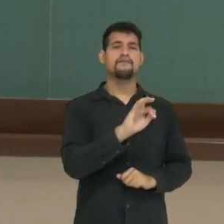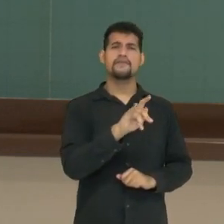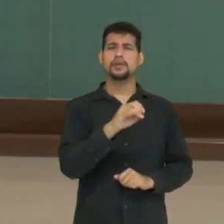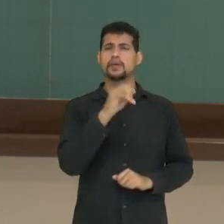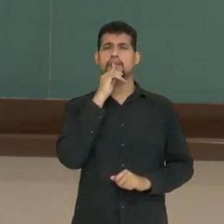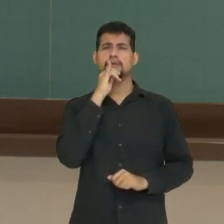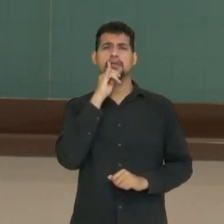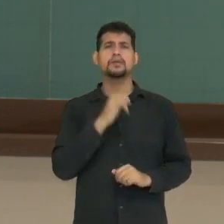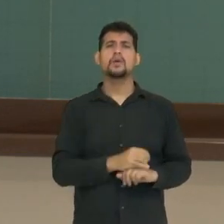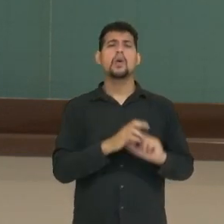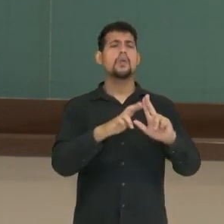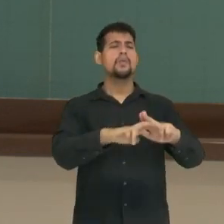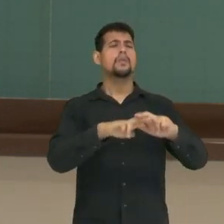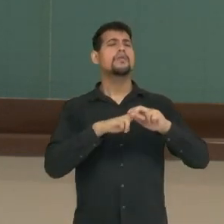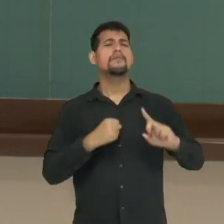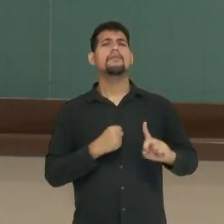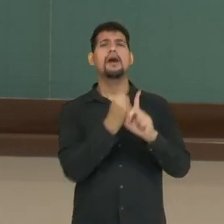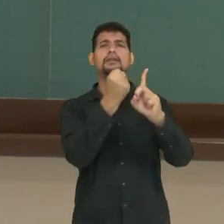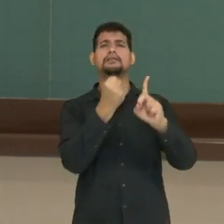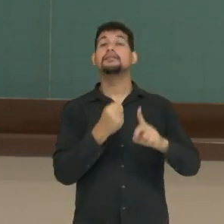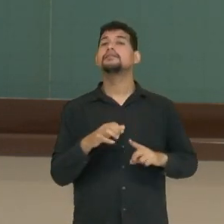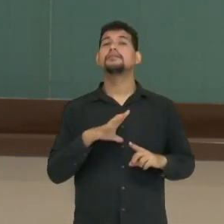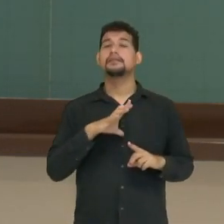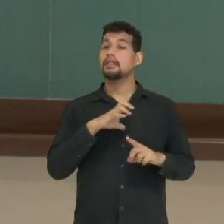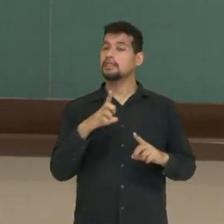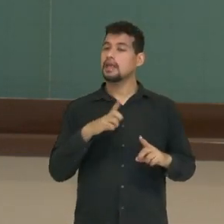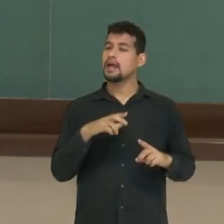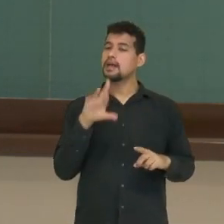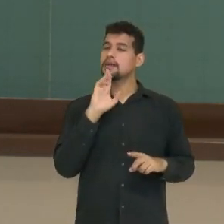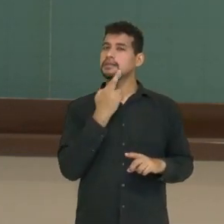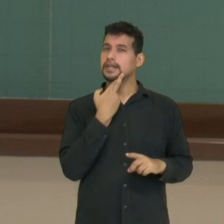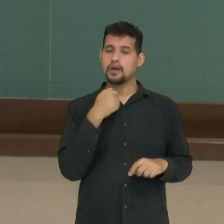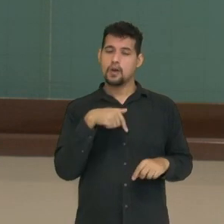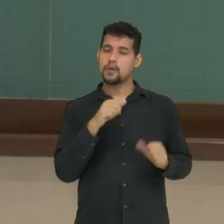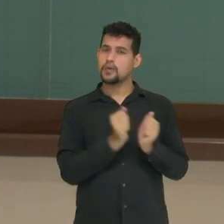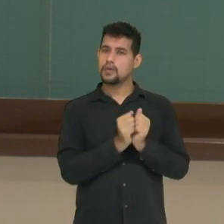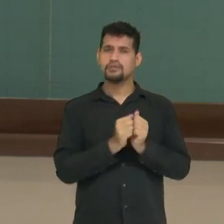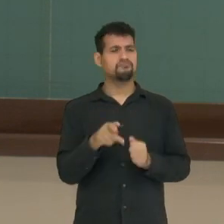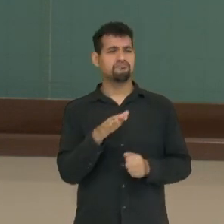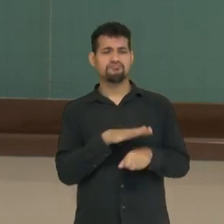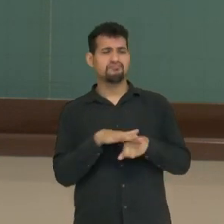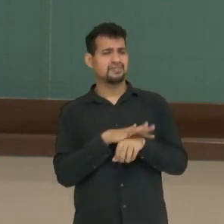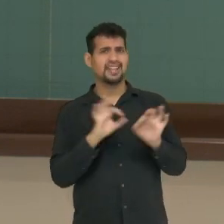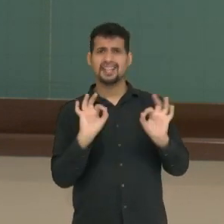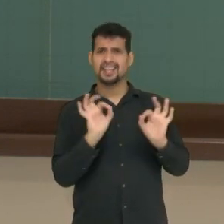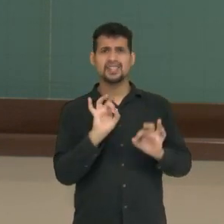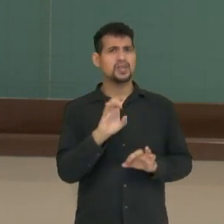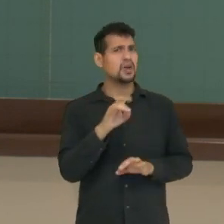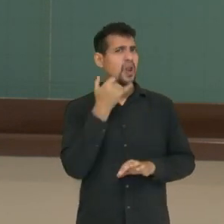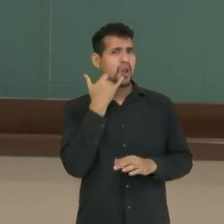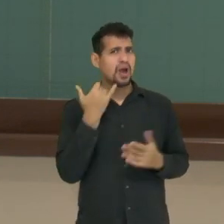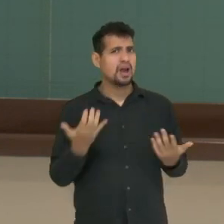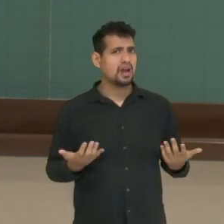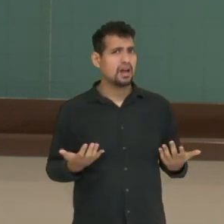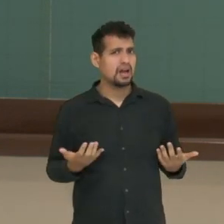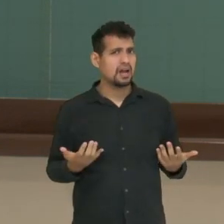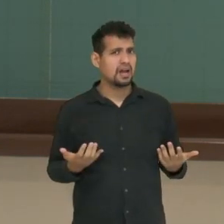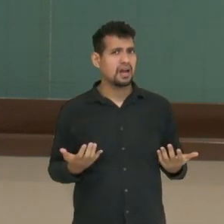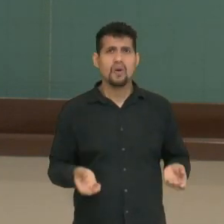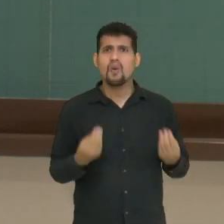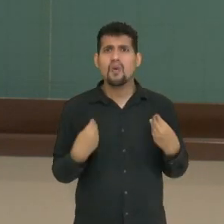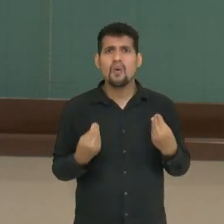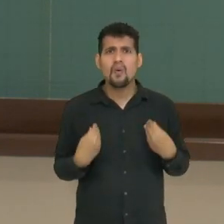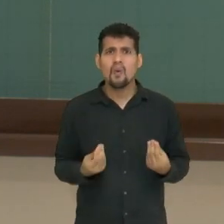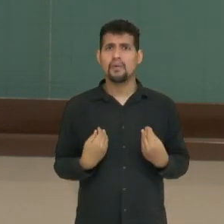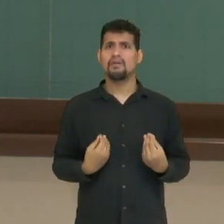poxa, convidou para ir no restaurante, está comigo aqui e não conversa comigo, fica só no celular? Qual é o